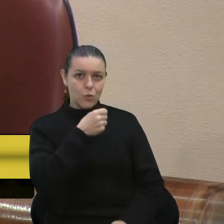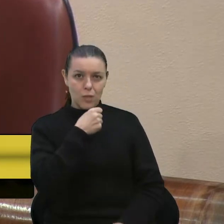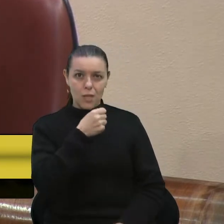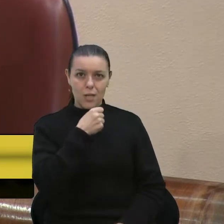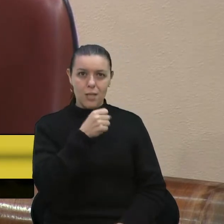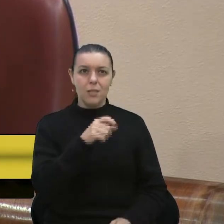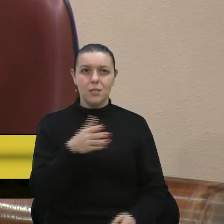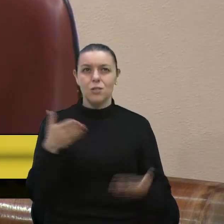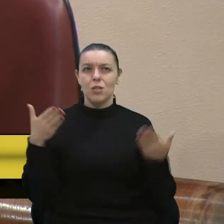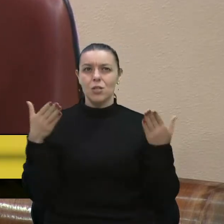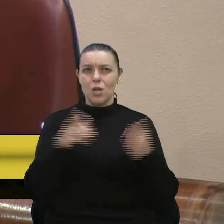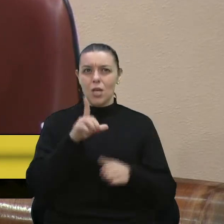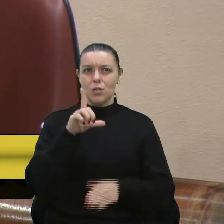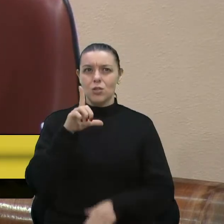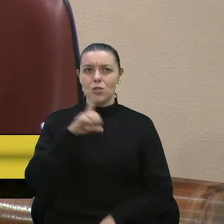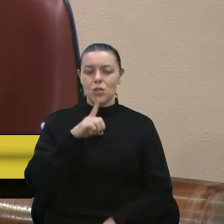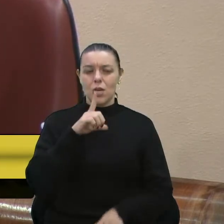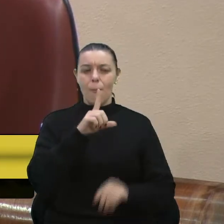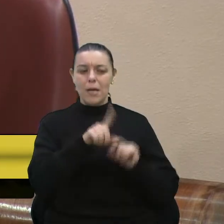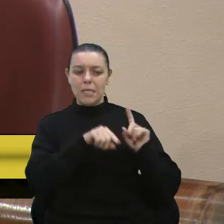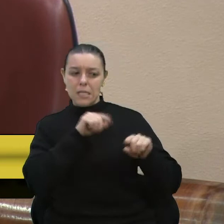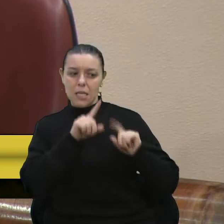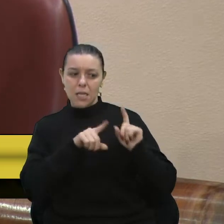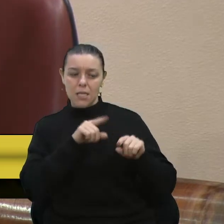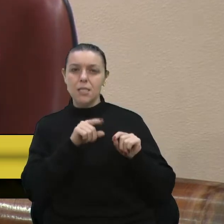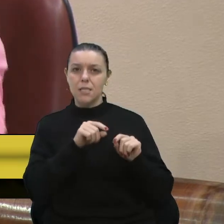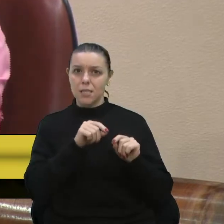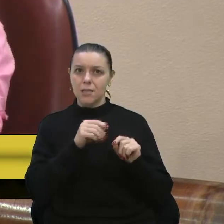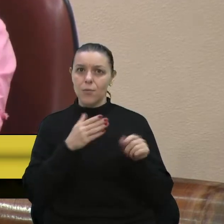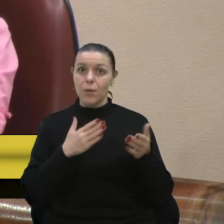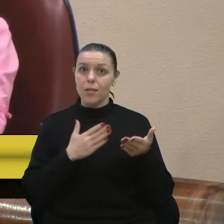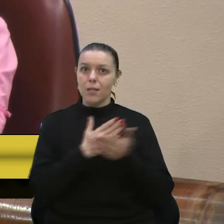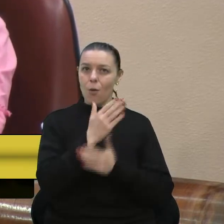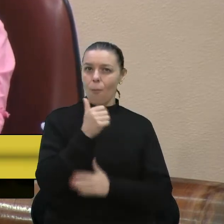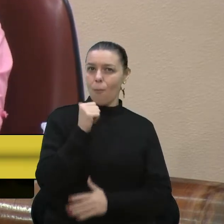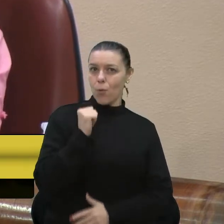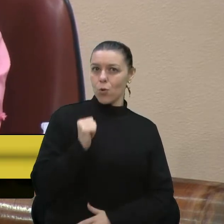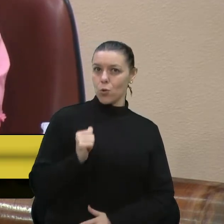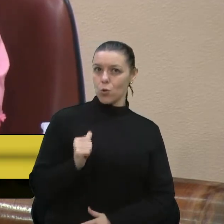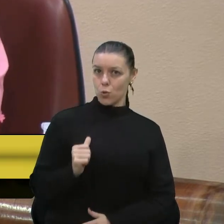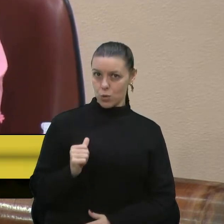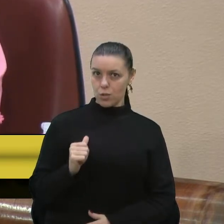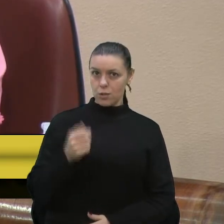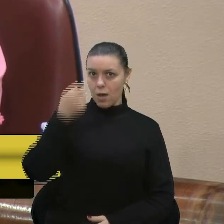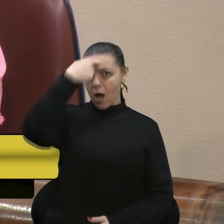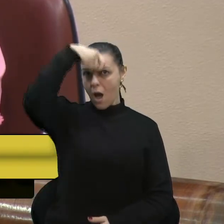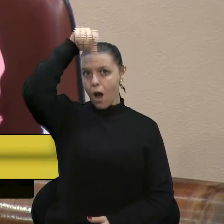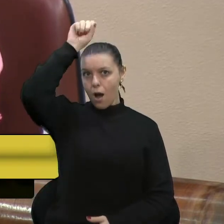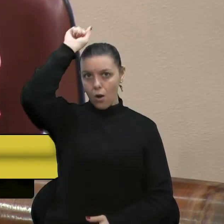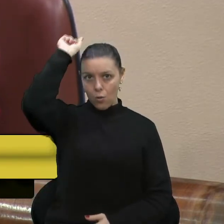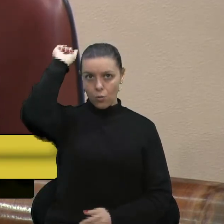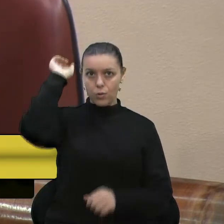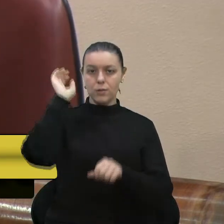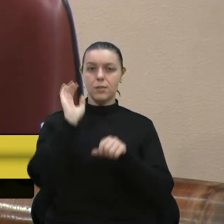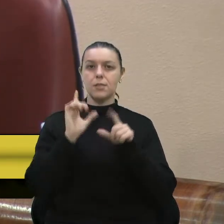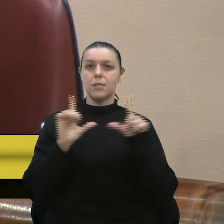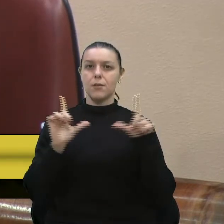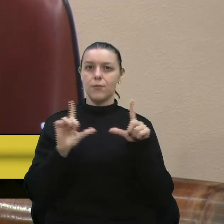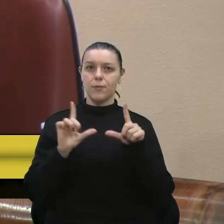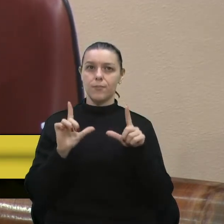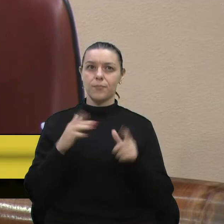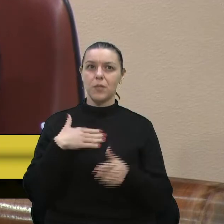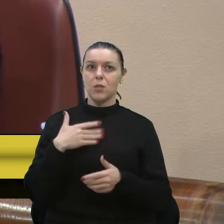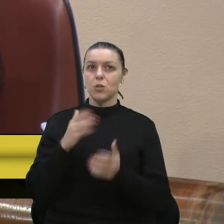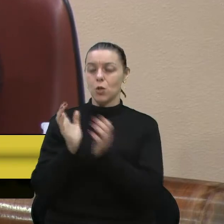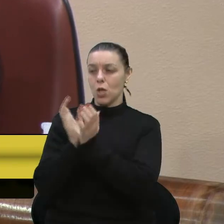havia uma seleção para entrar, na época, como bolsista na UX-TV. Os meus colegas achavam que eu